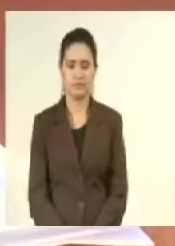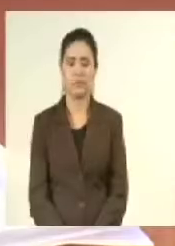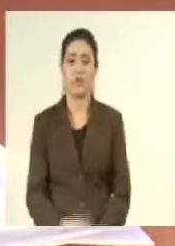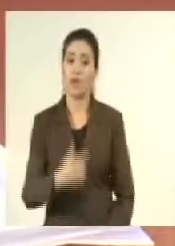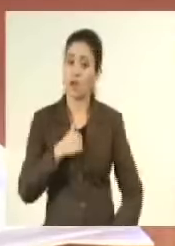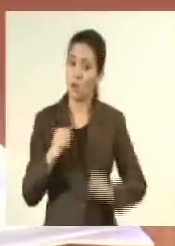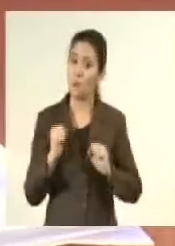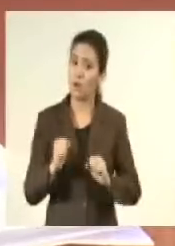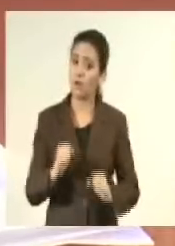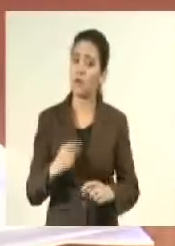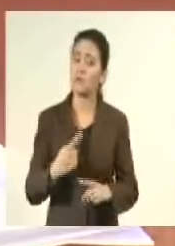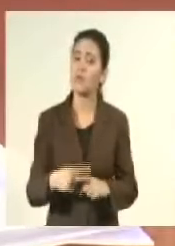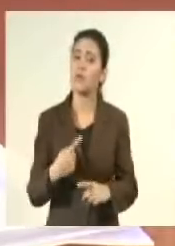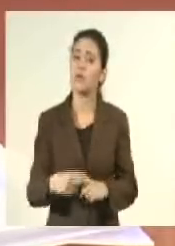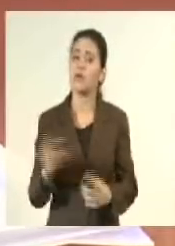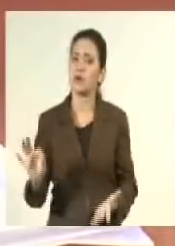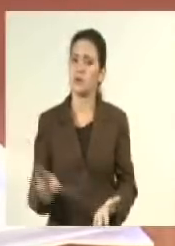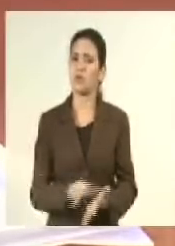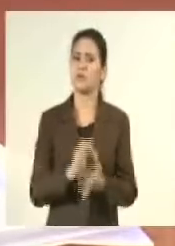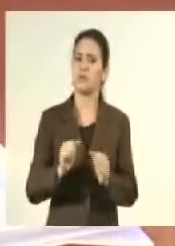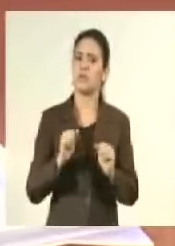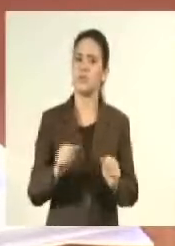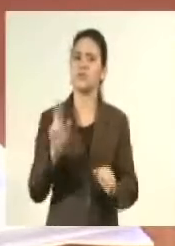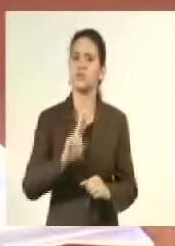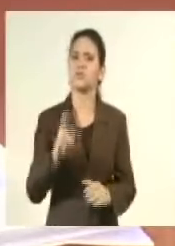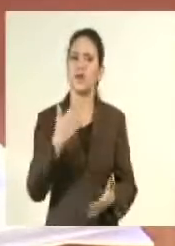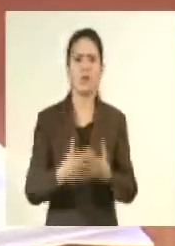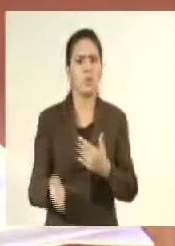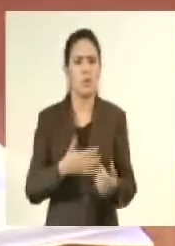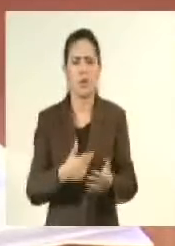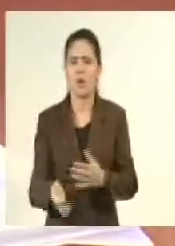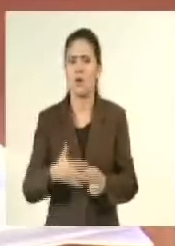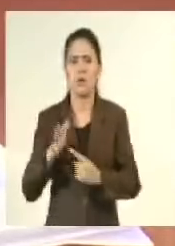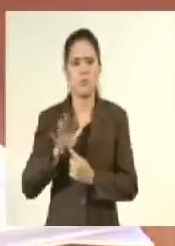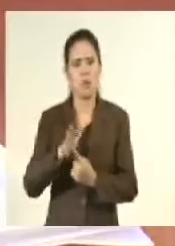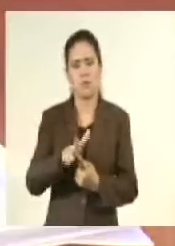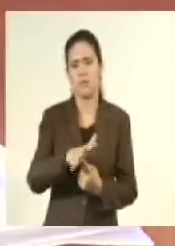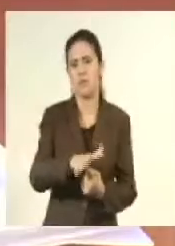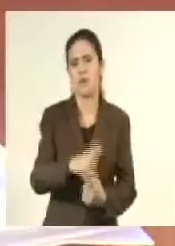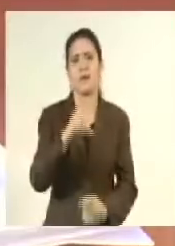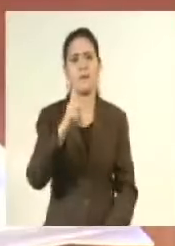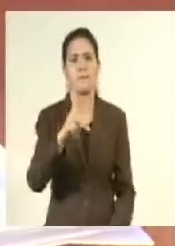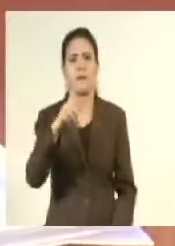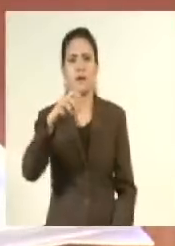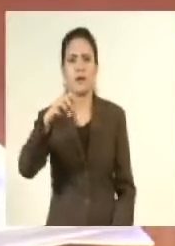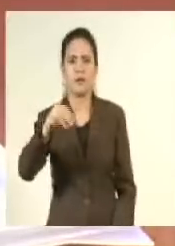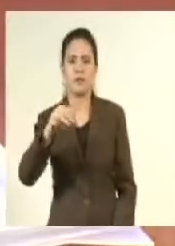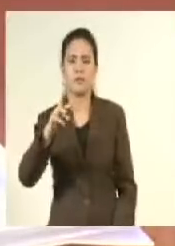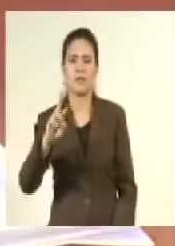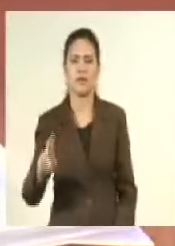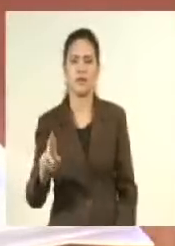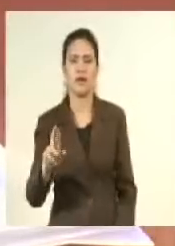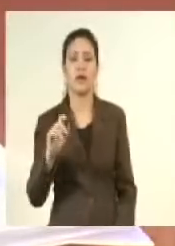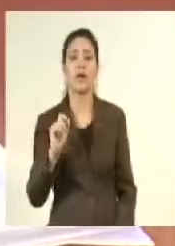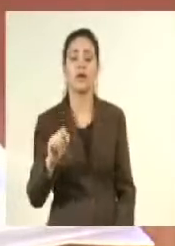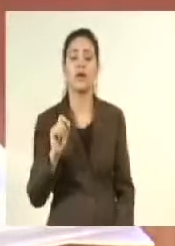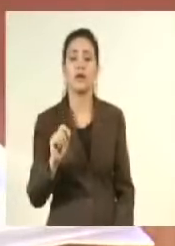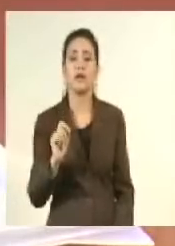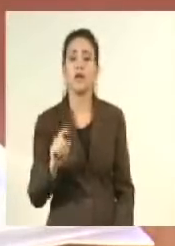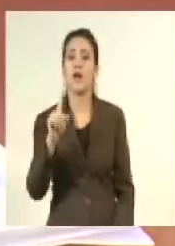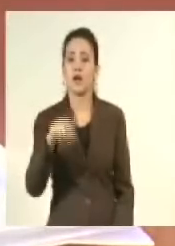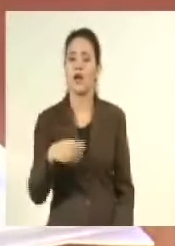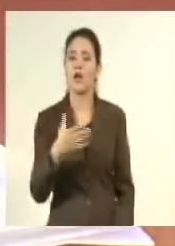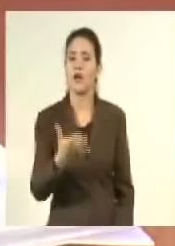pudesse, pelo meu contrato, utilizar qualquer aeronave da PMR, que era a única homologada para esse tipo de